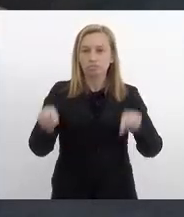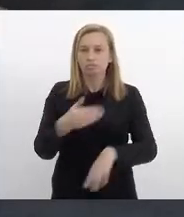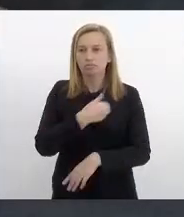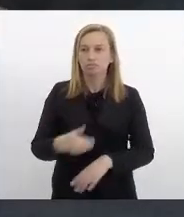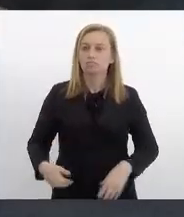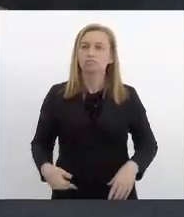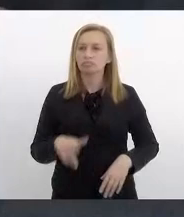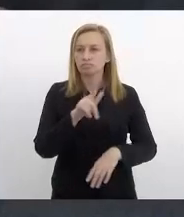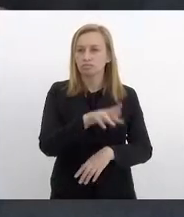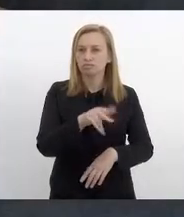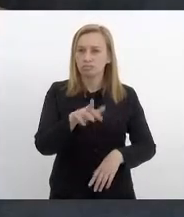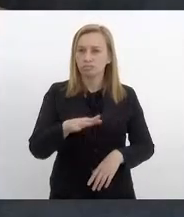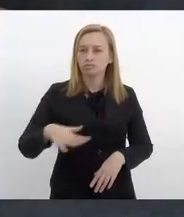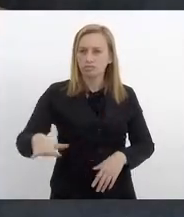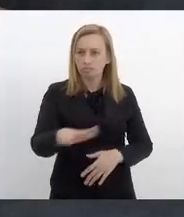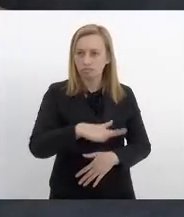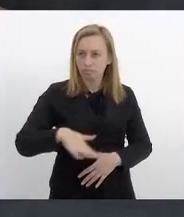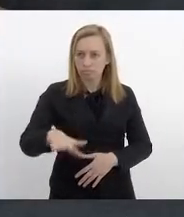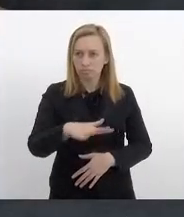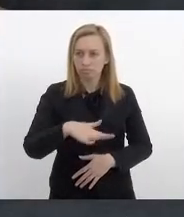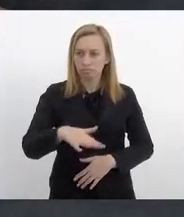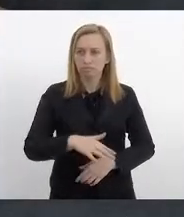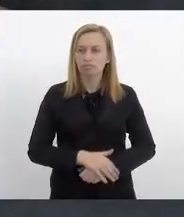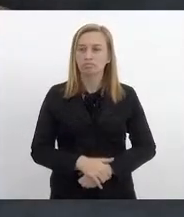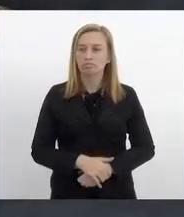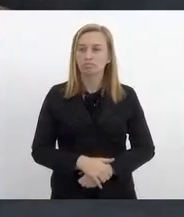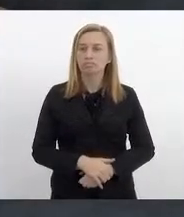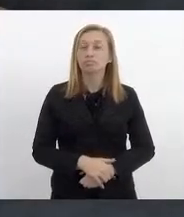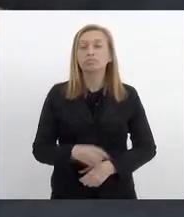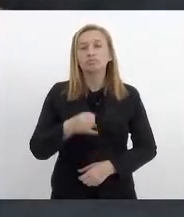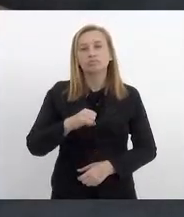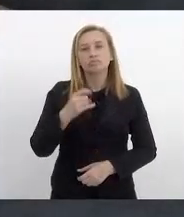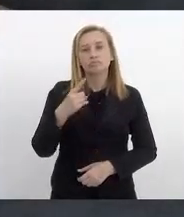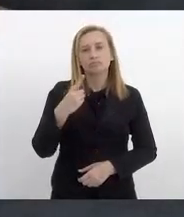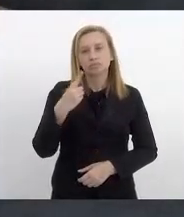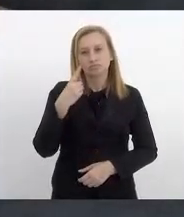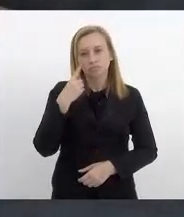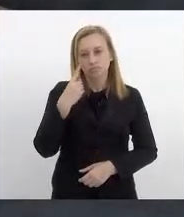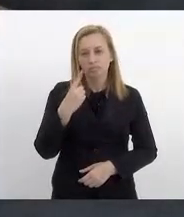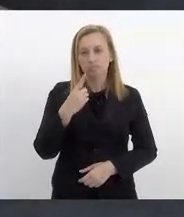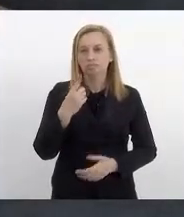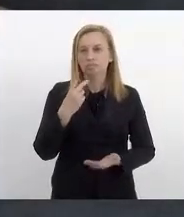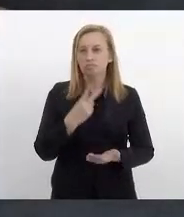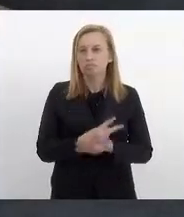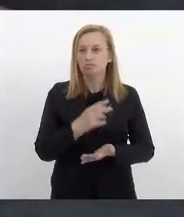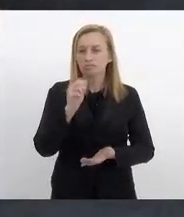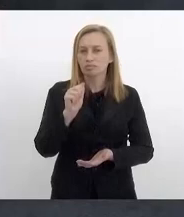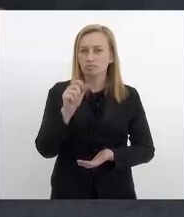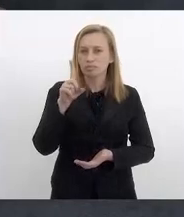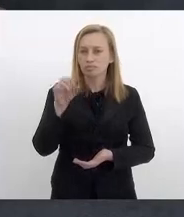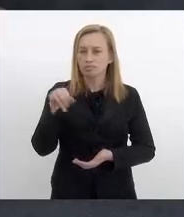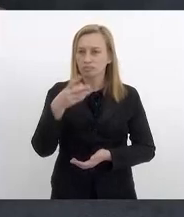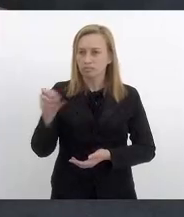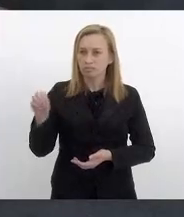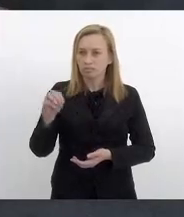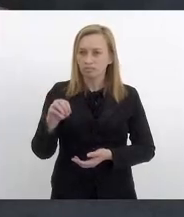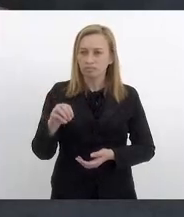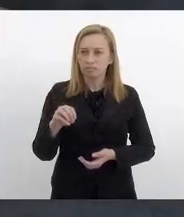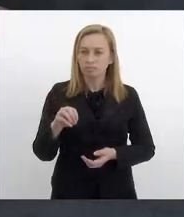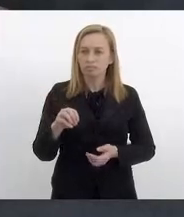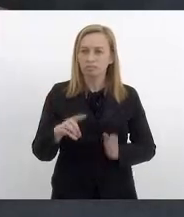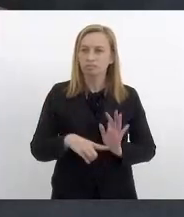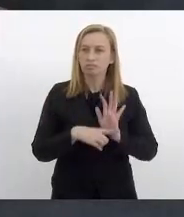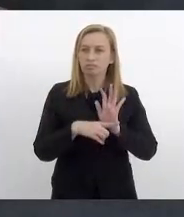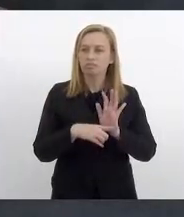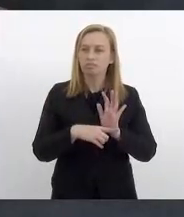nas diferentes áreas. Porque se a gente pega mesmo a adesão ao regime de recuperação fiscal,